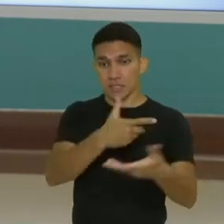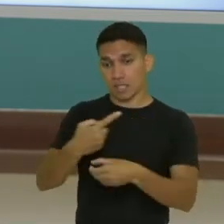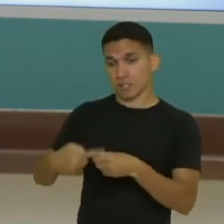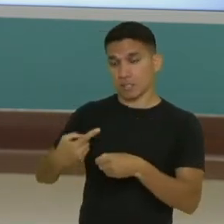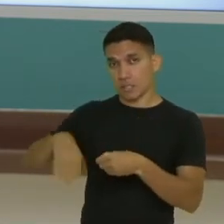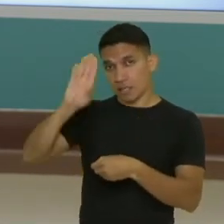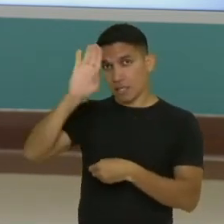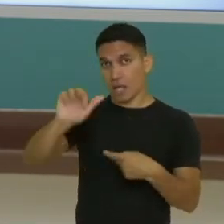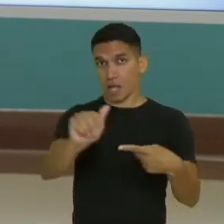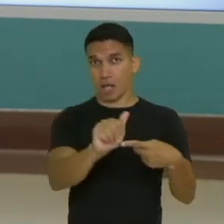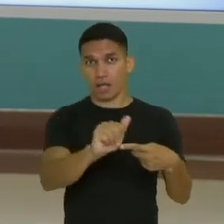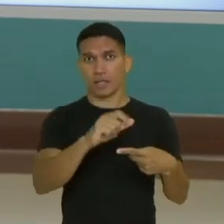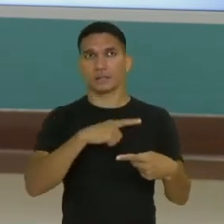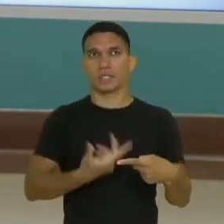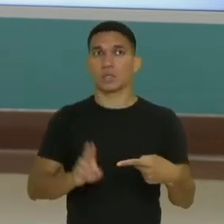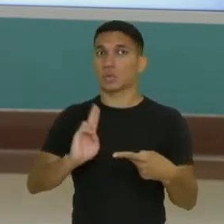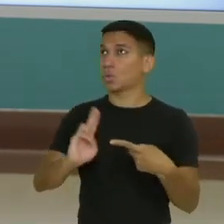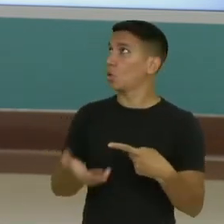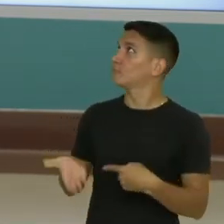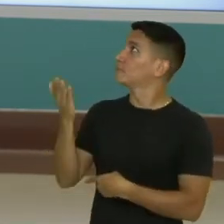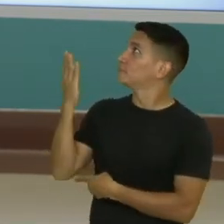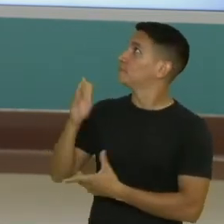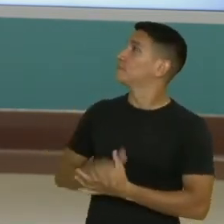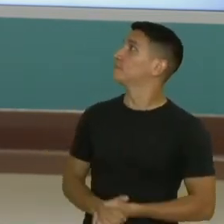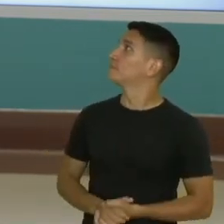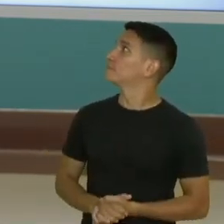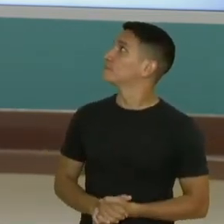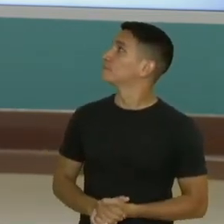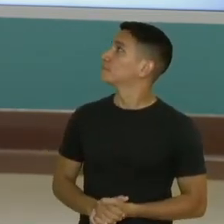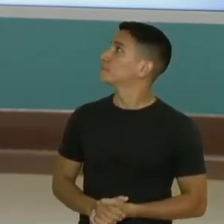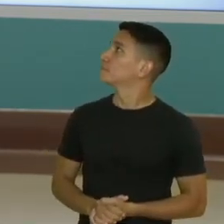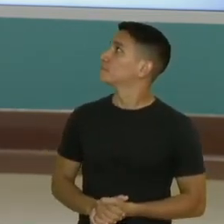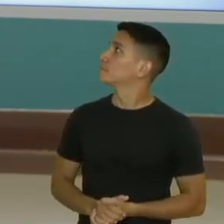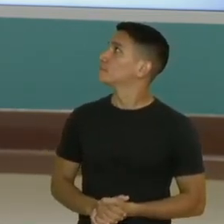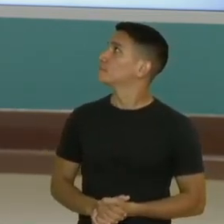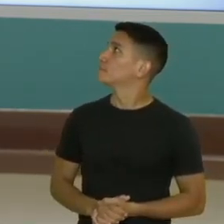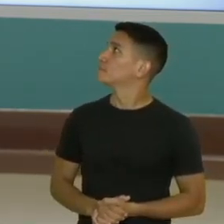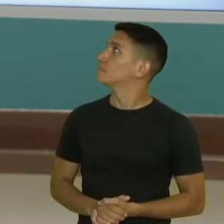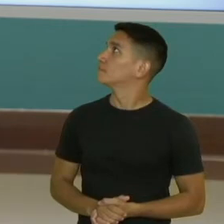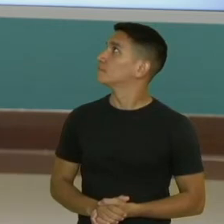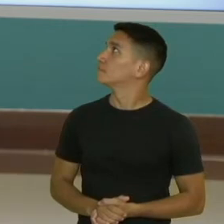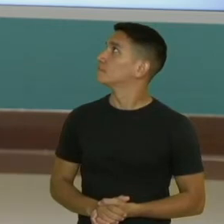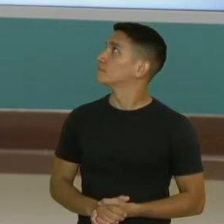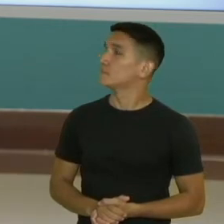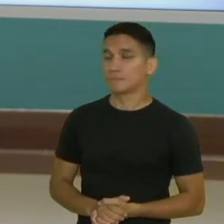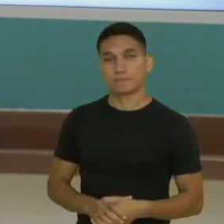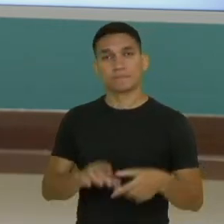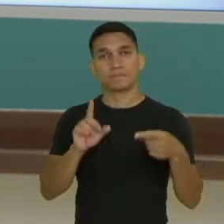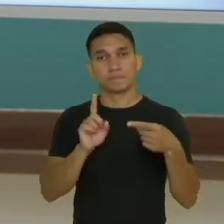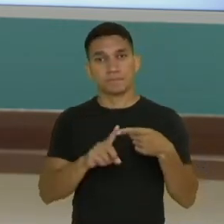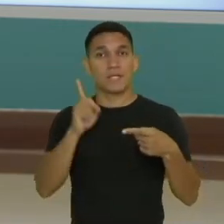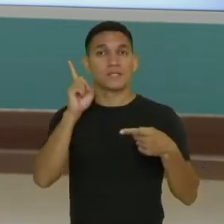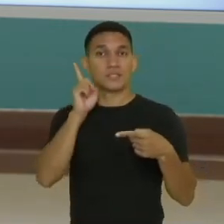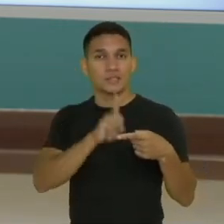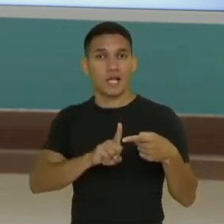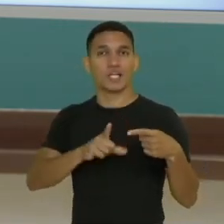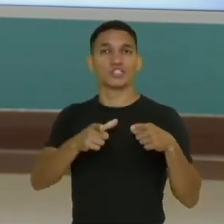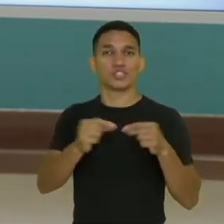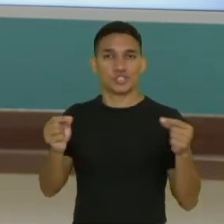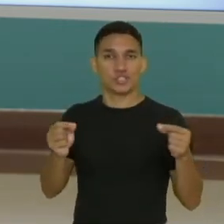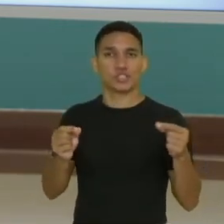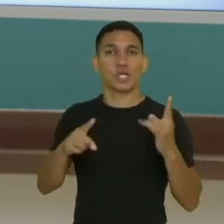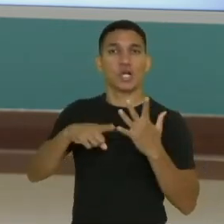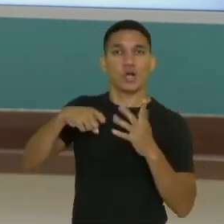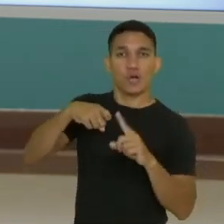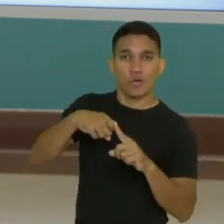alfa, nós temos Nova York nos Estados Unidos, Paris na França, Londres na Inglaterra e Tóquio no Japão. Quando nós